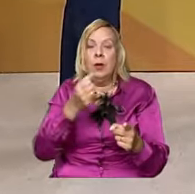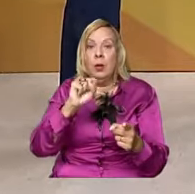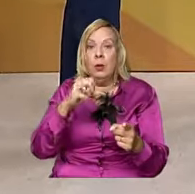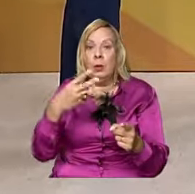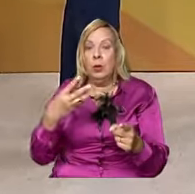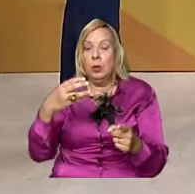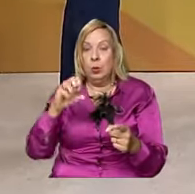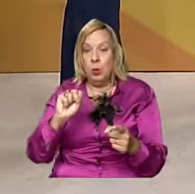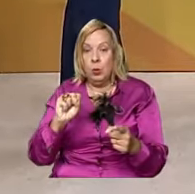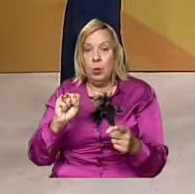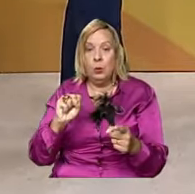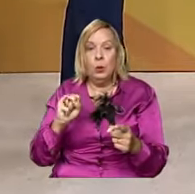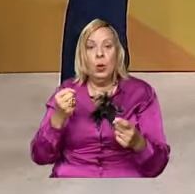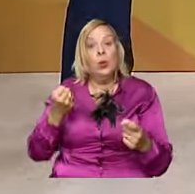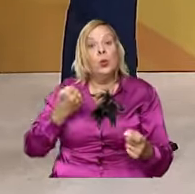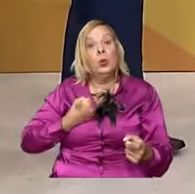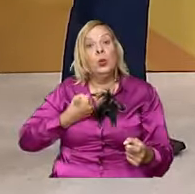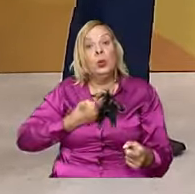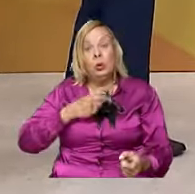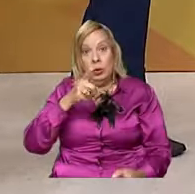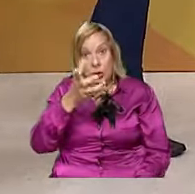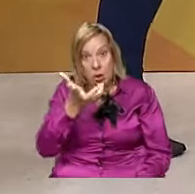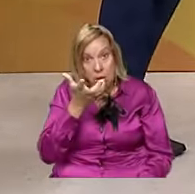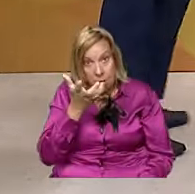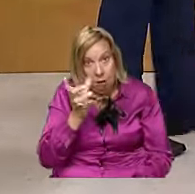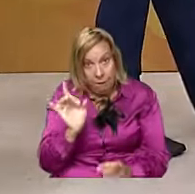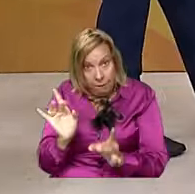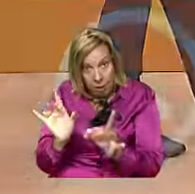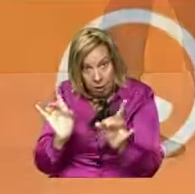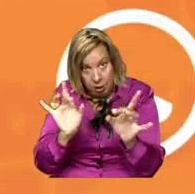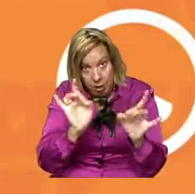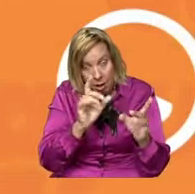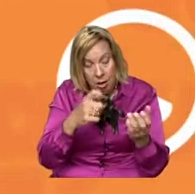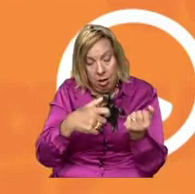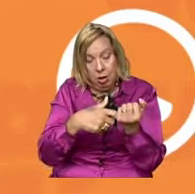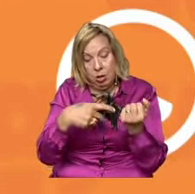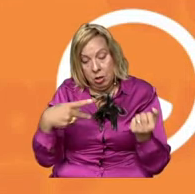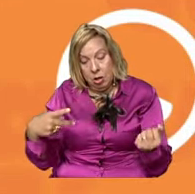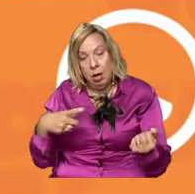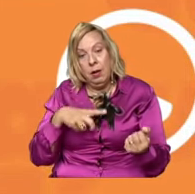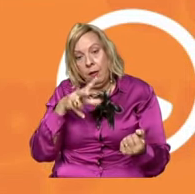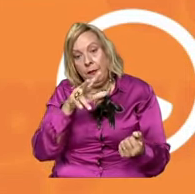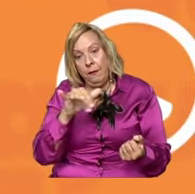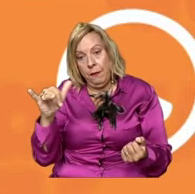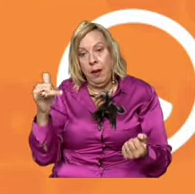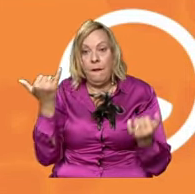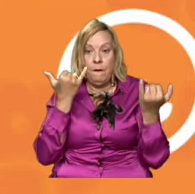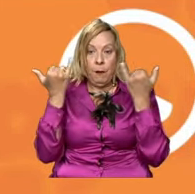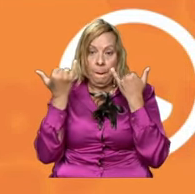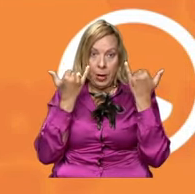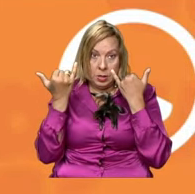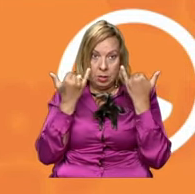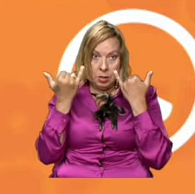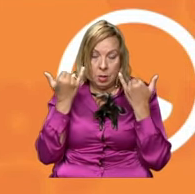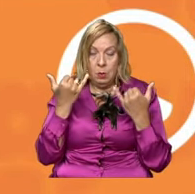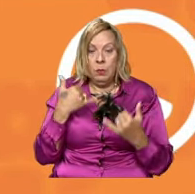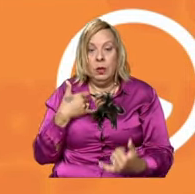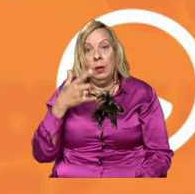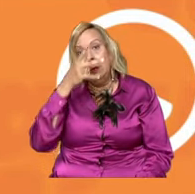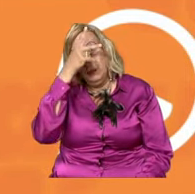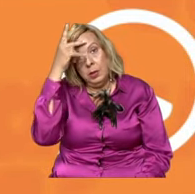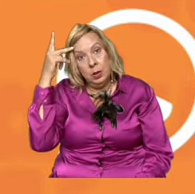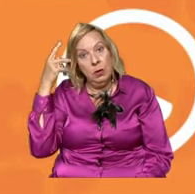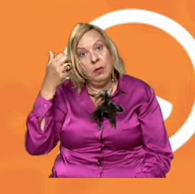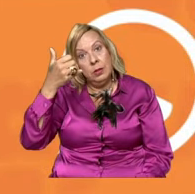799-999-56848. É muito fácil, chama no zap que você vai receber mais informações, não perca essa chance.